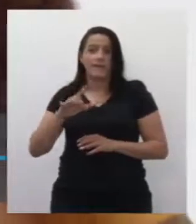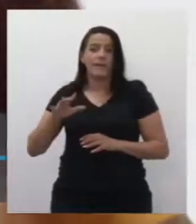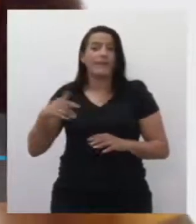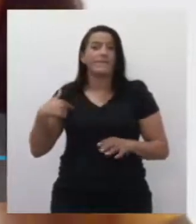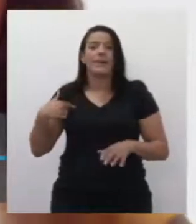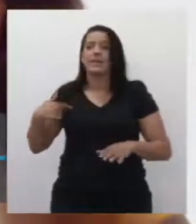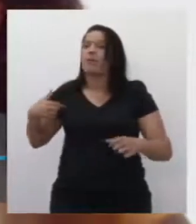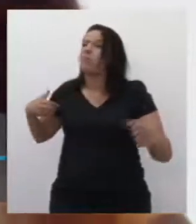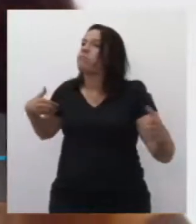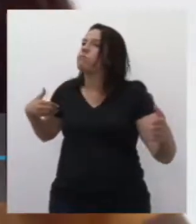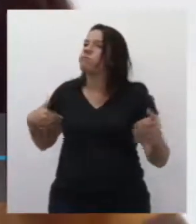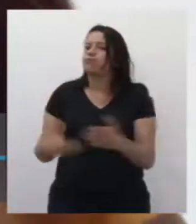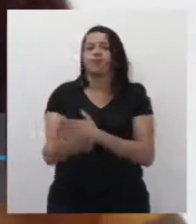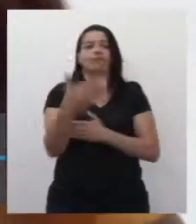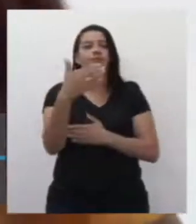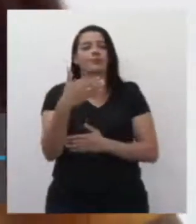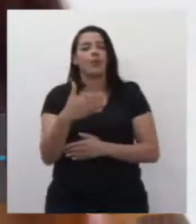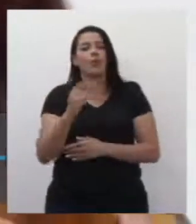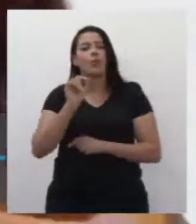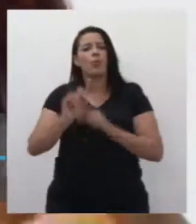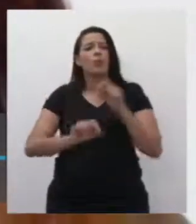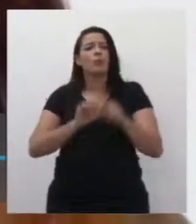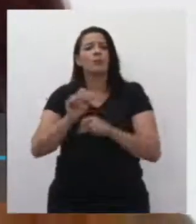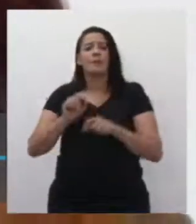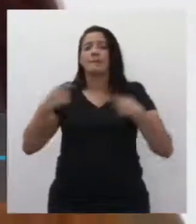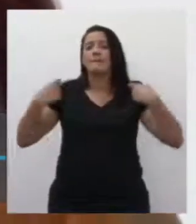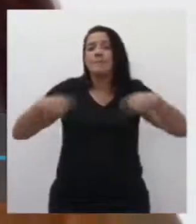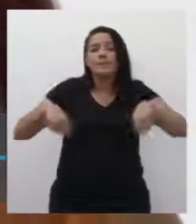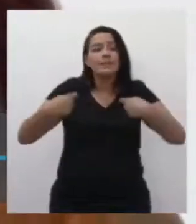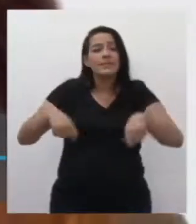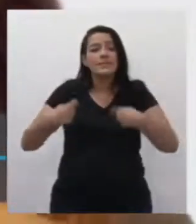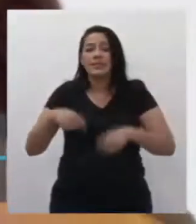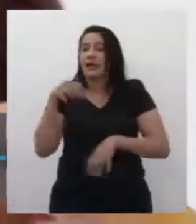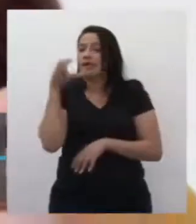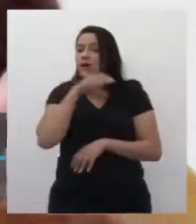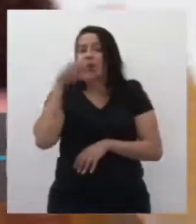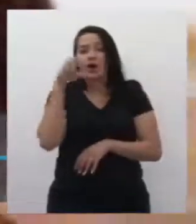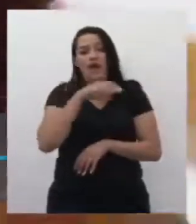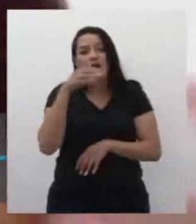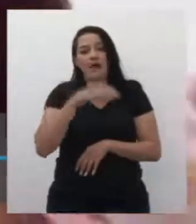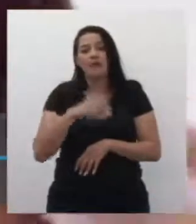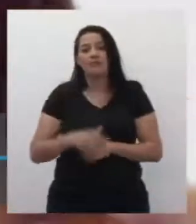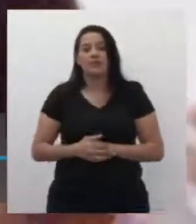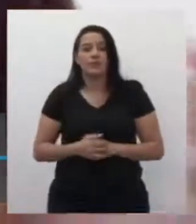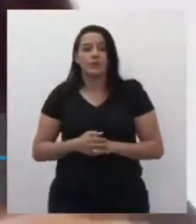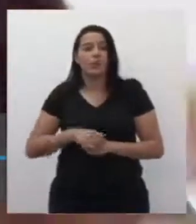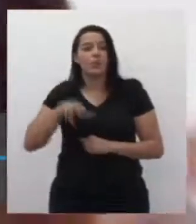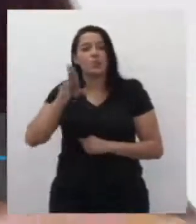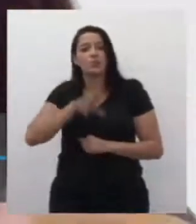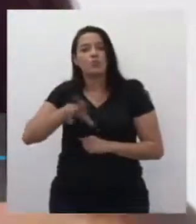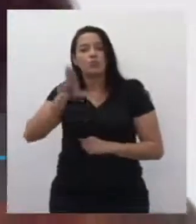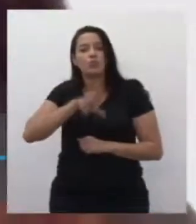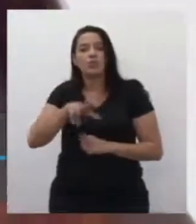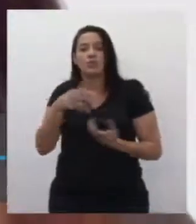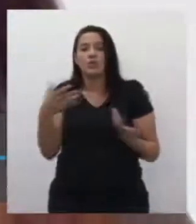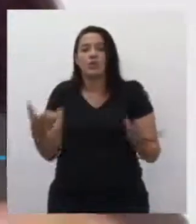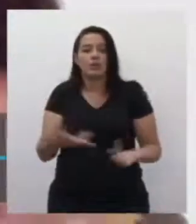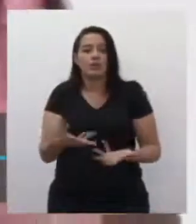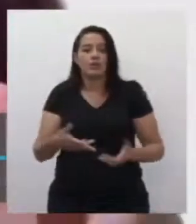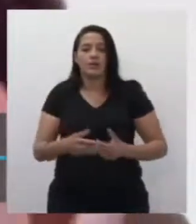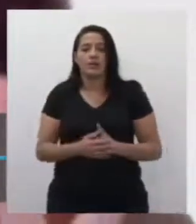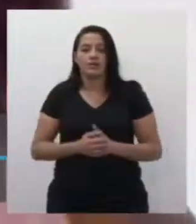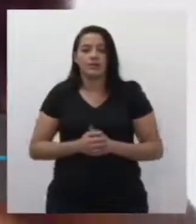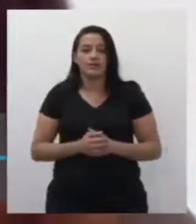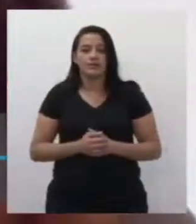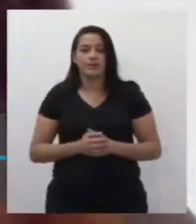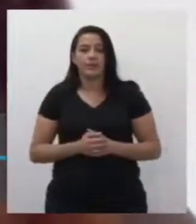atropelado por uma necessidade dele ser utilizado de uma forma, é aquela coisa